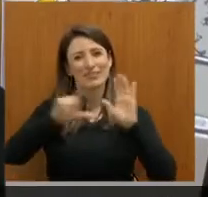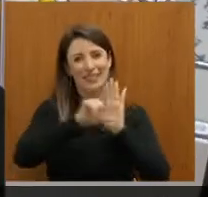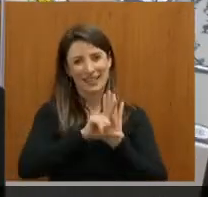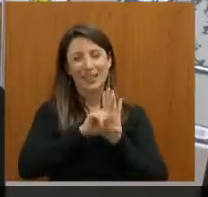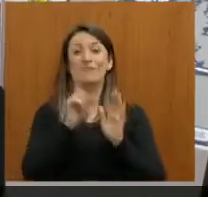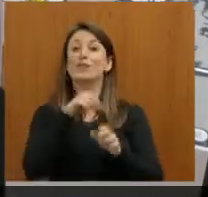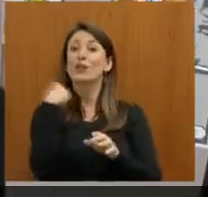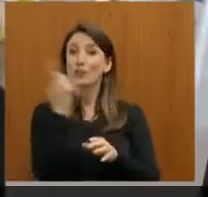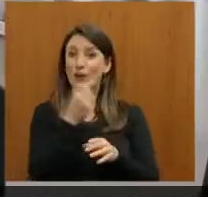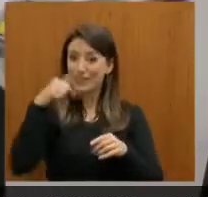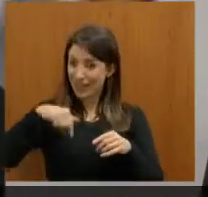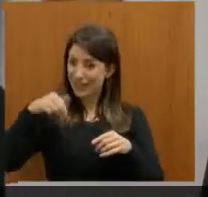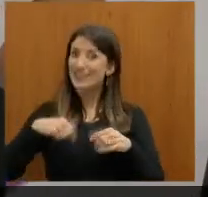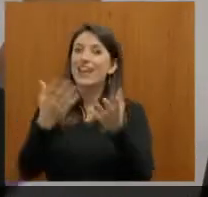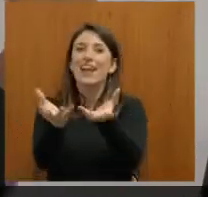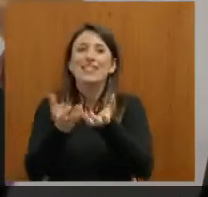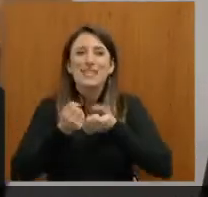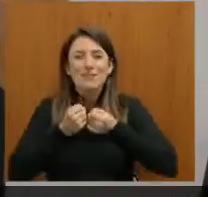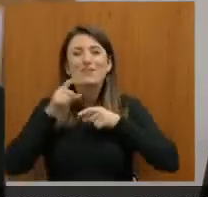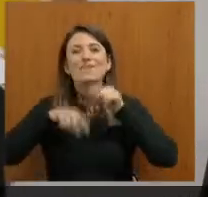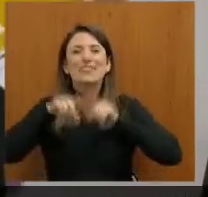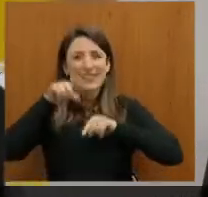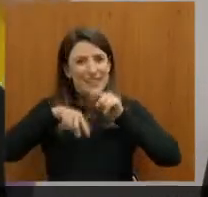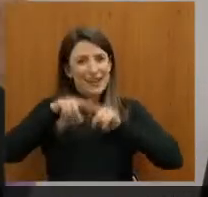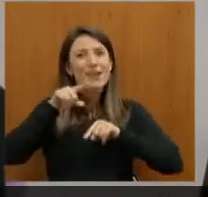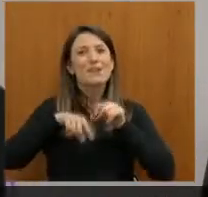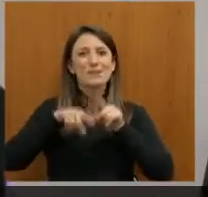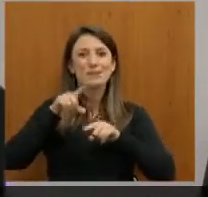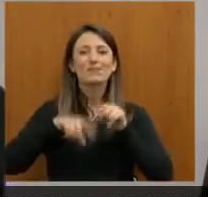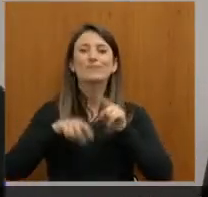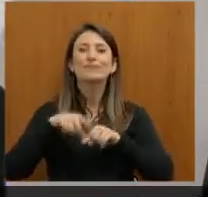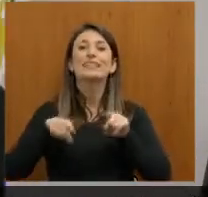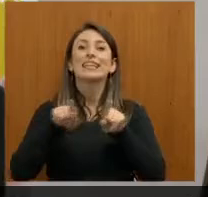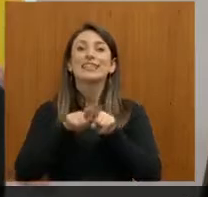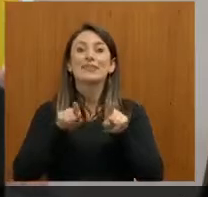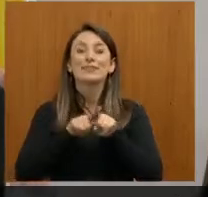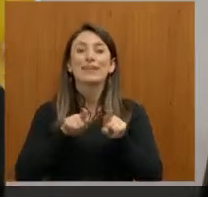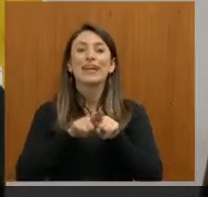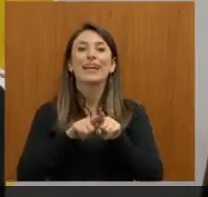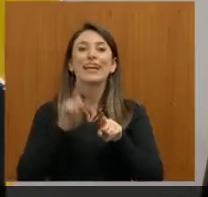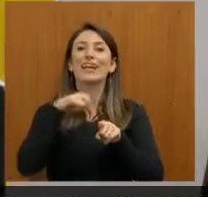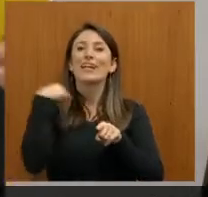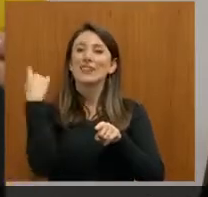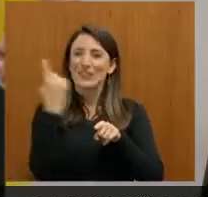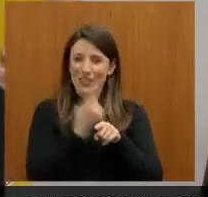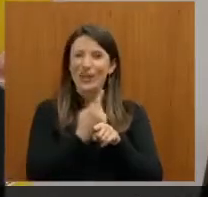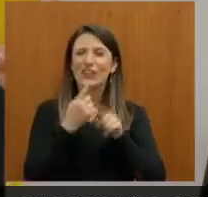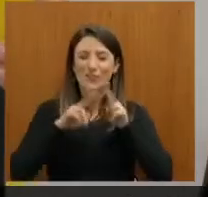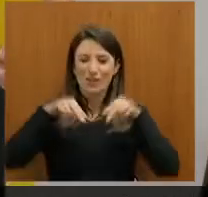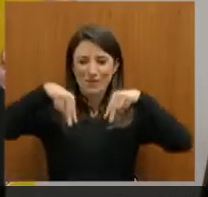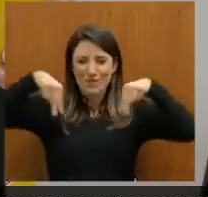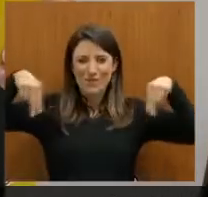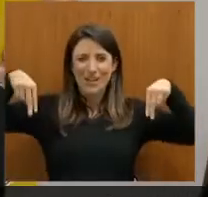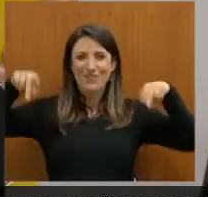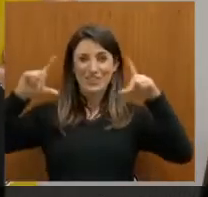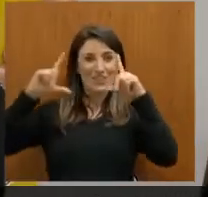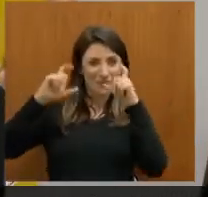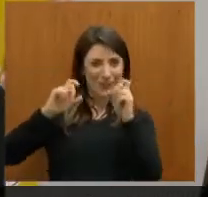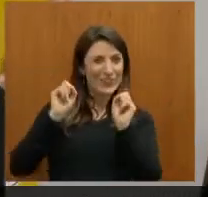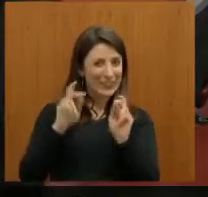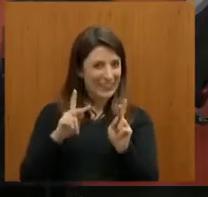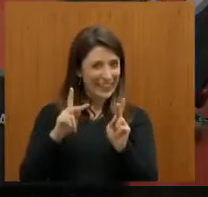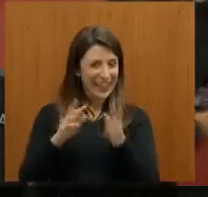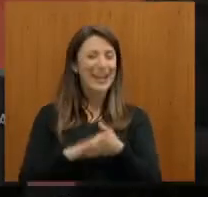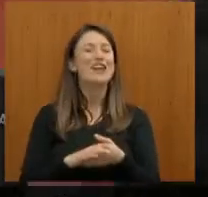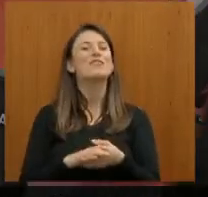recebemos o material bom e nós vamos inclusive levantar a todos aqui vamos fazer uma foto nado você fica na sua